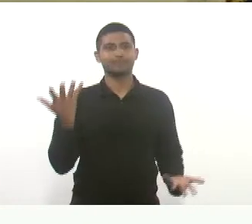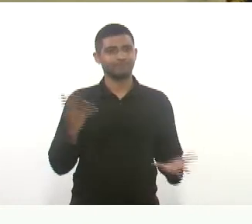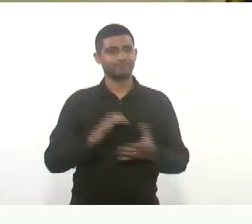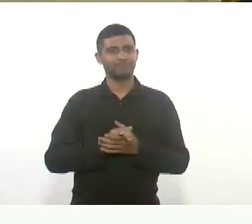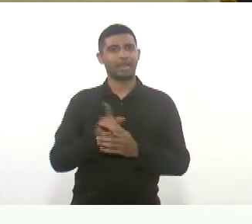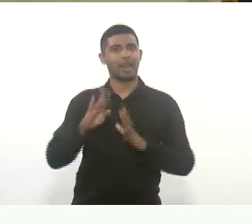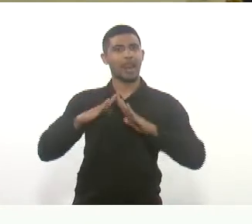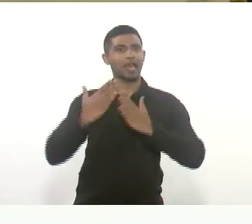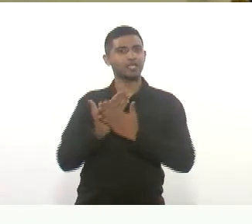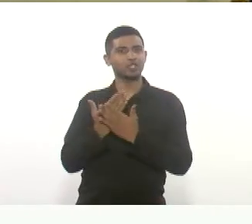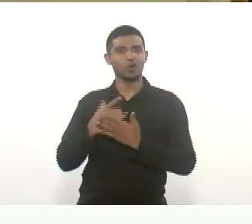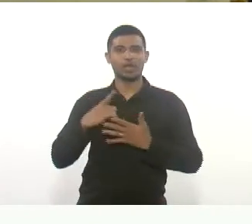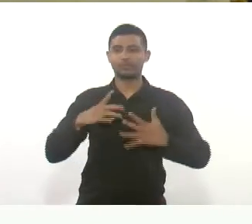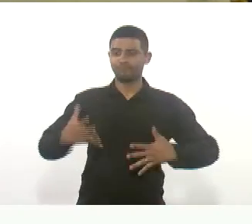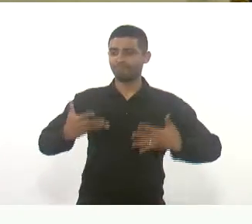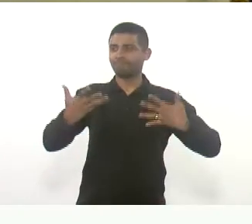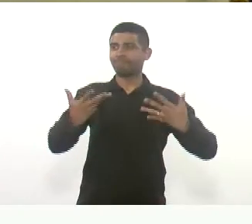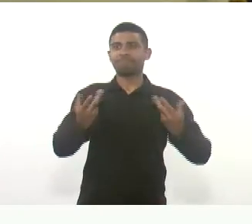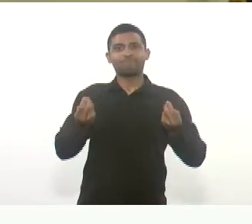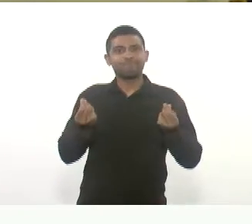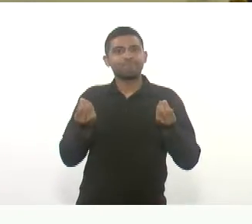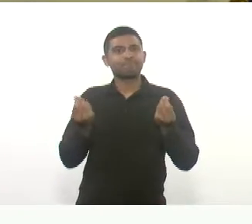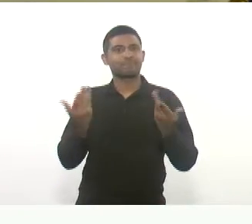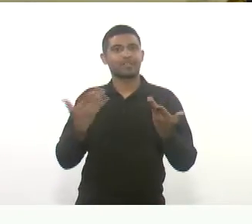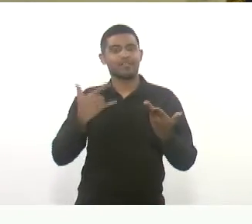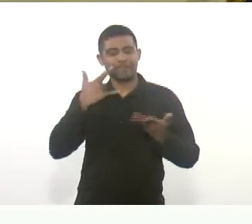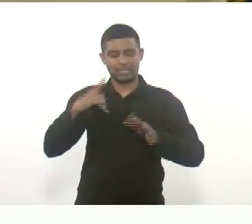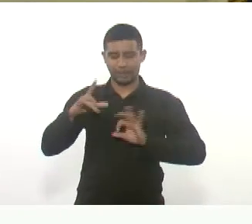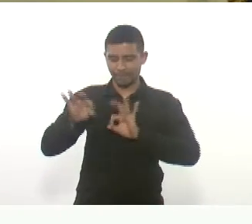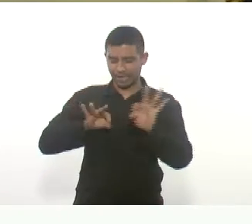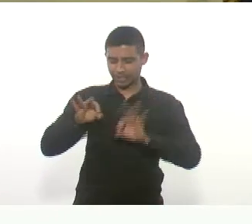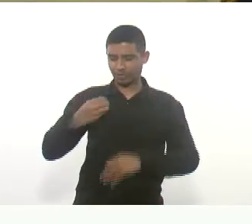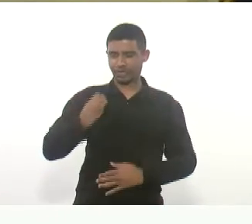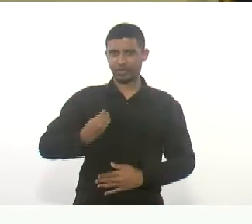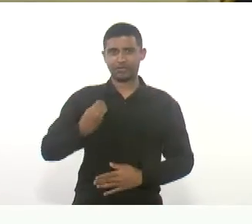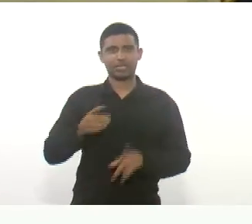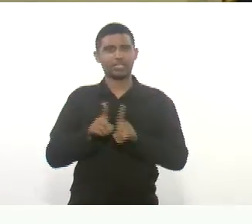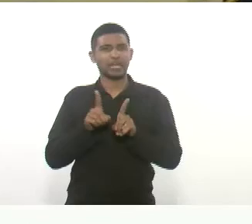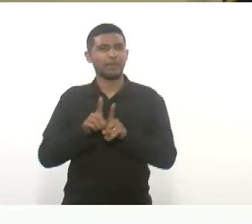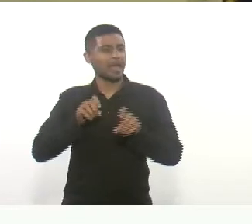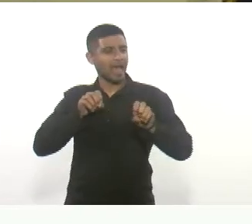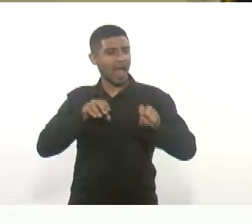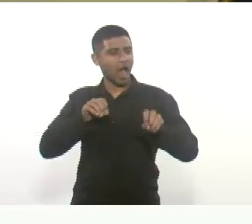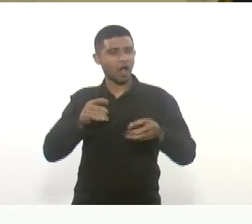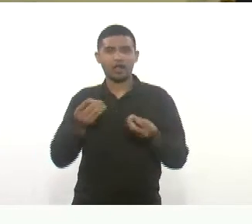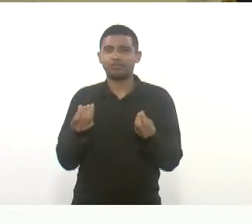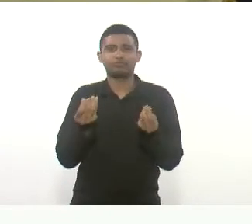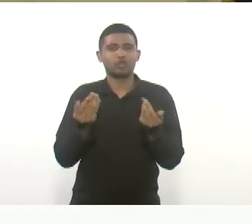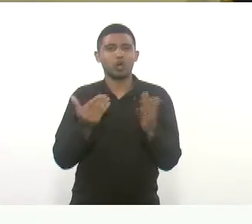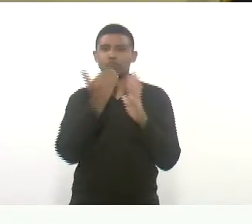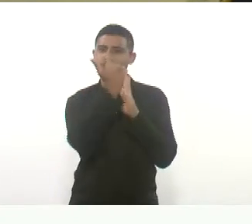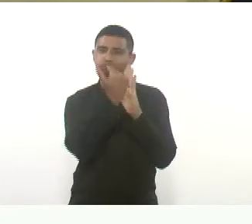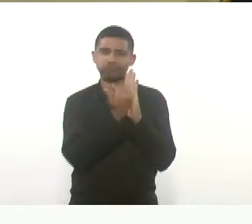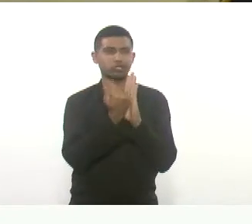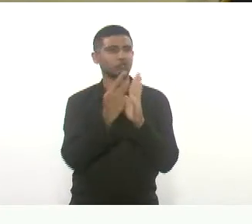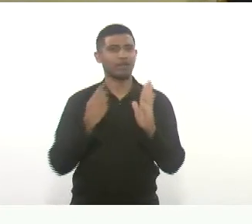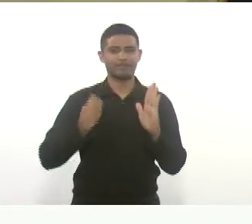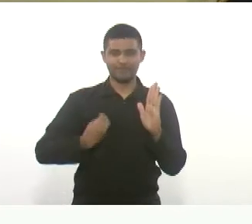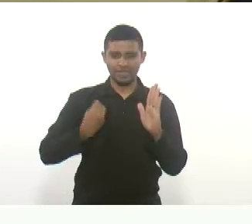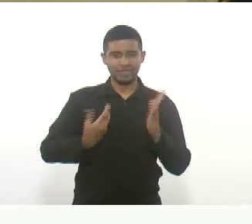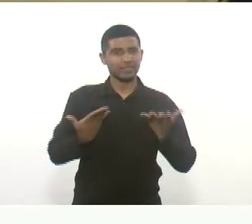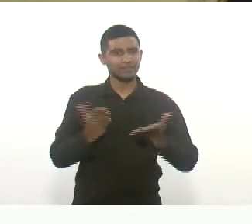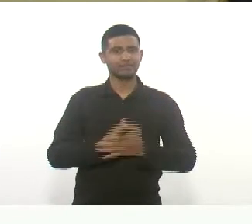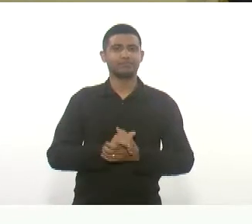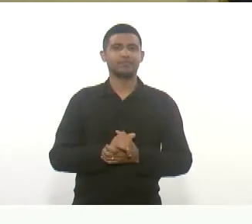uma escola que seja estimulante, uma escola que tenha um planejamento de vida, que tenha aula de planejamento do seu projeto de vida,